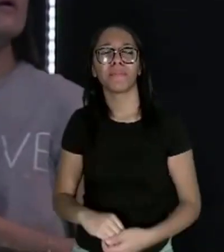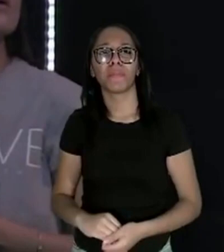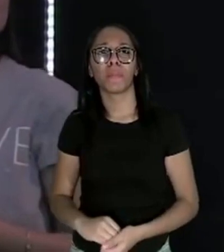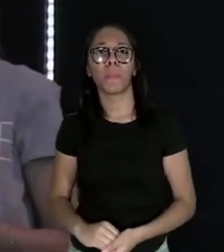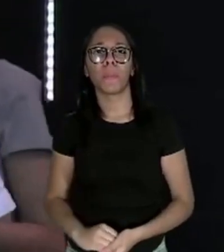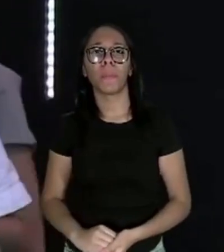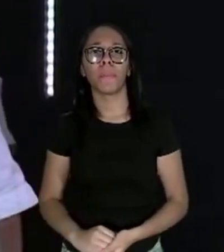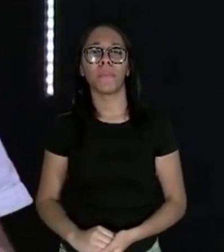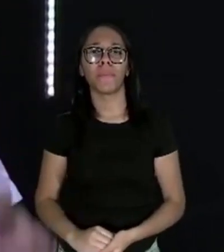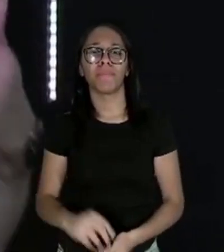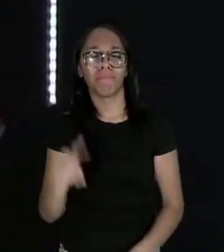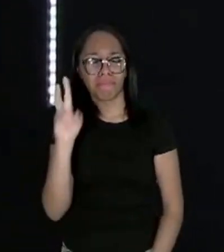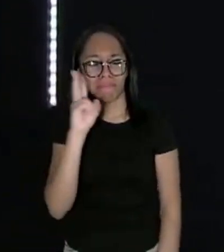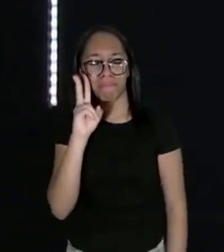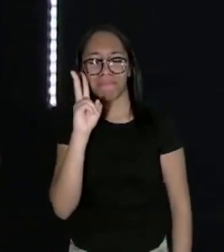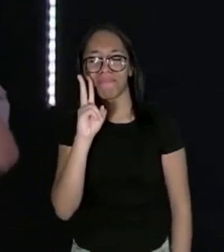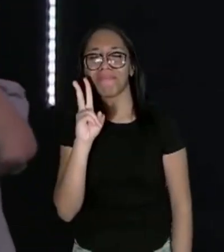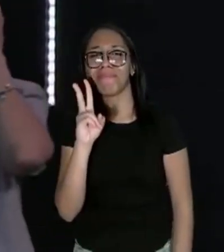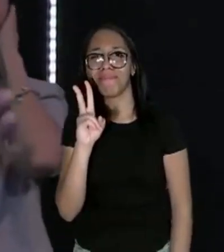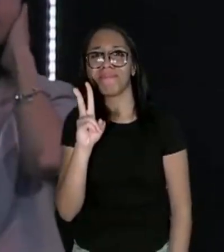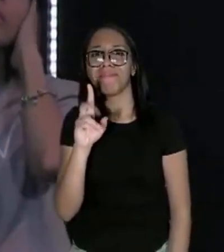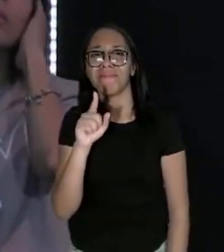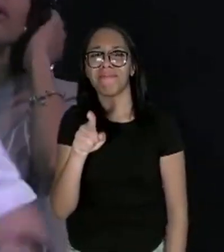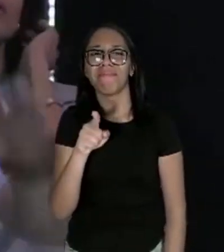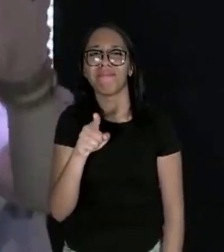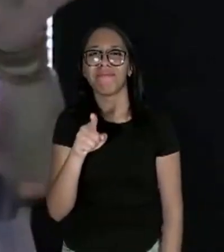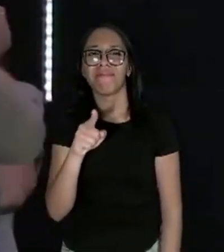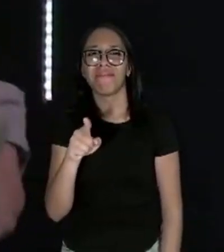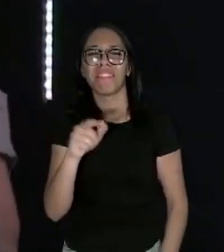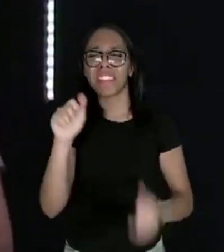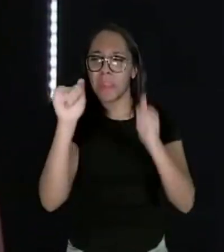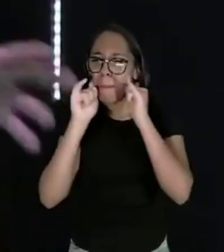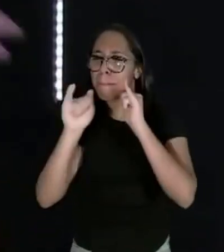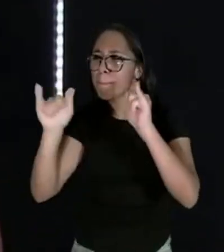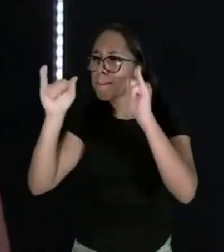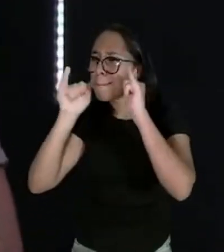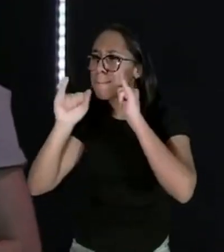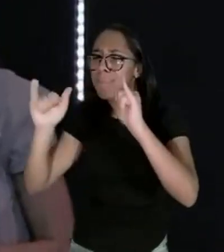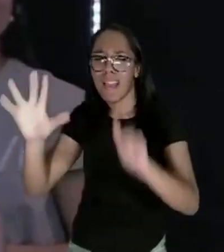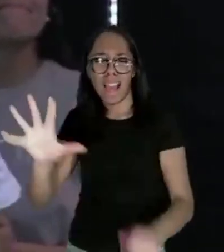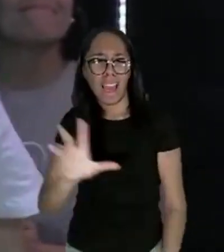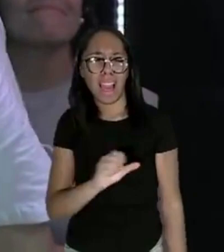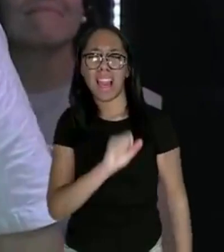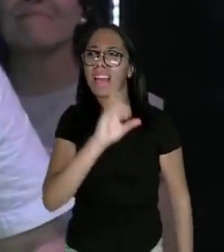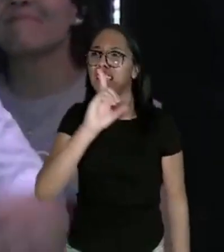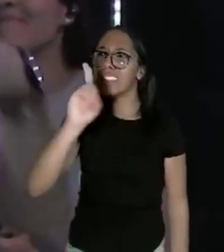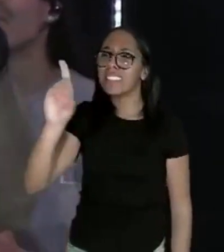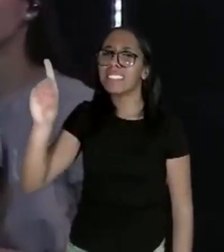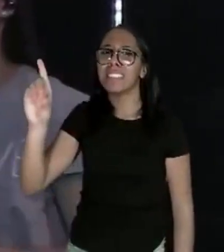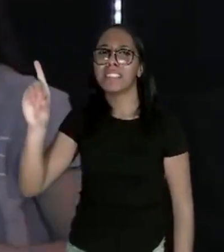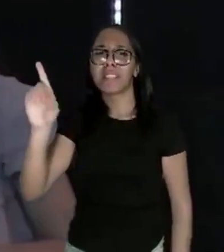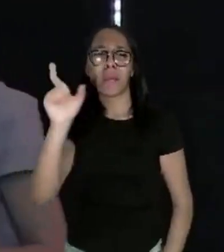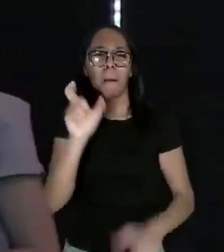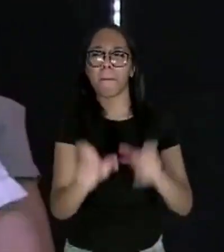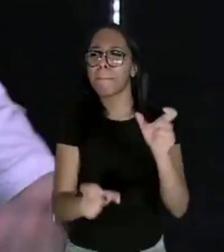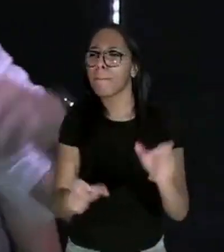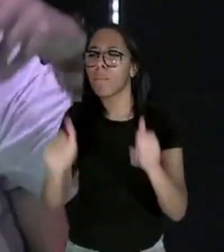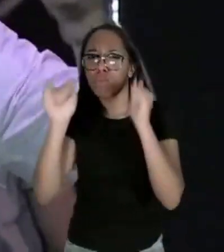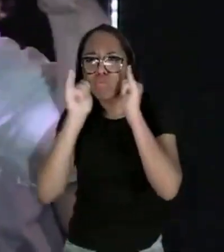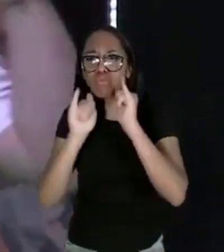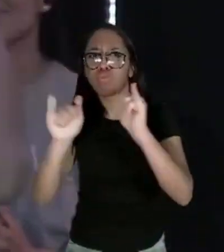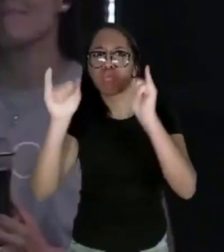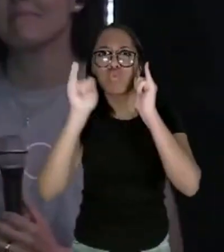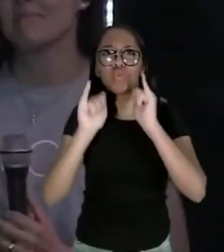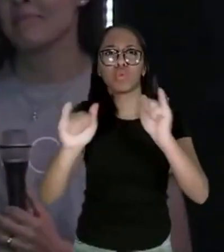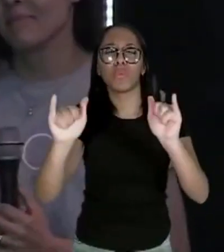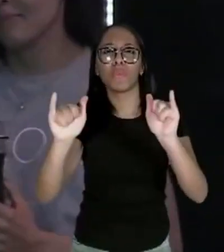Lembra dessa fase? Lembra daquela fase que você falava para todo mundo: sai dessa bobagem, vem para Jesus. Você não gostava de fofoca, você não